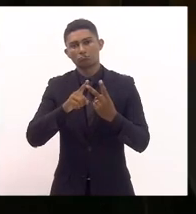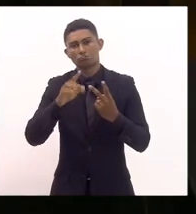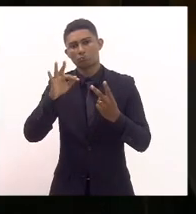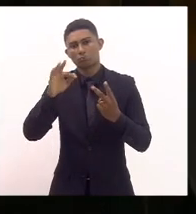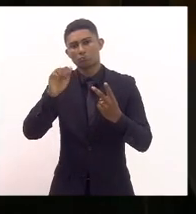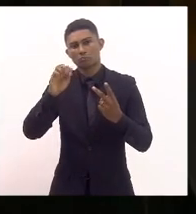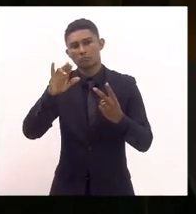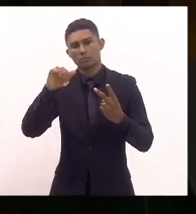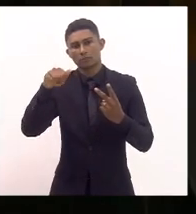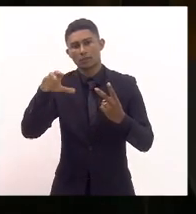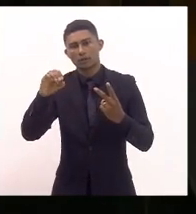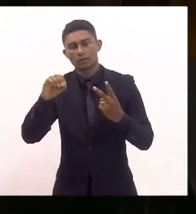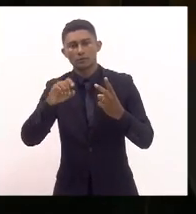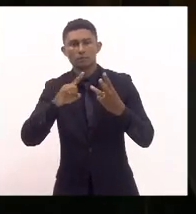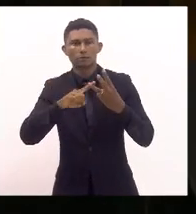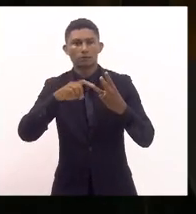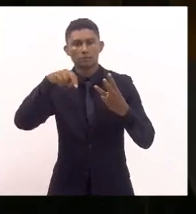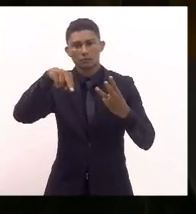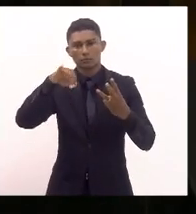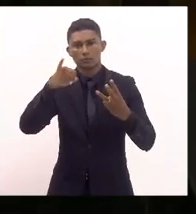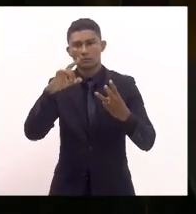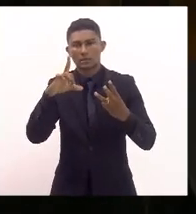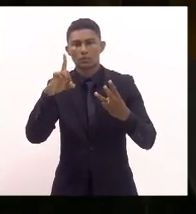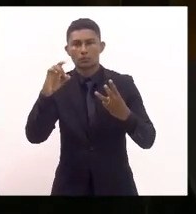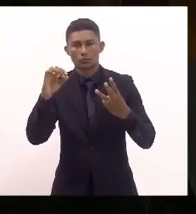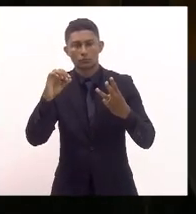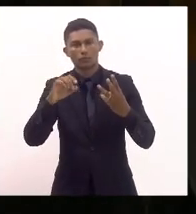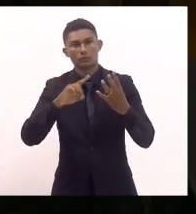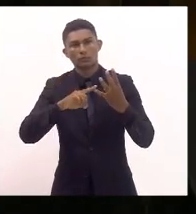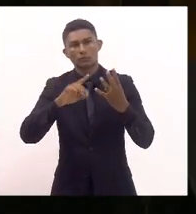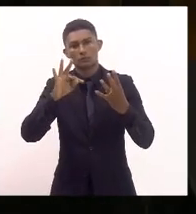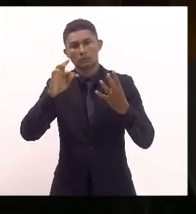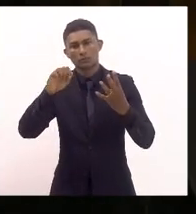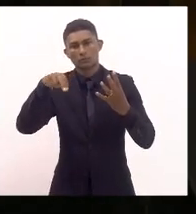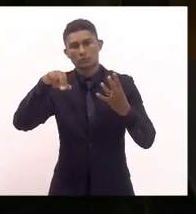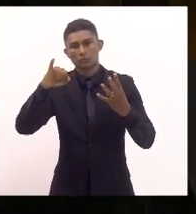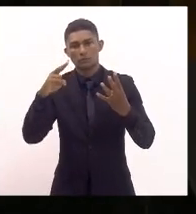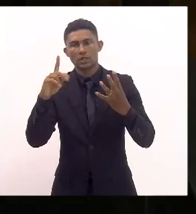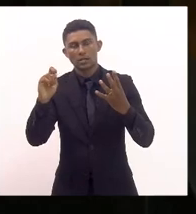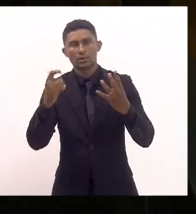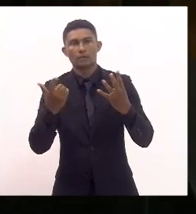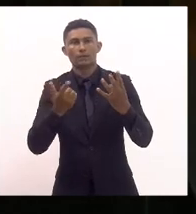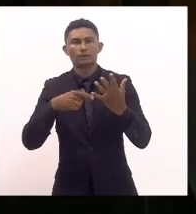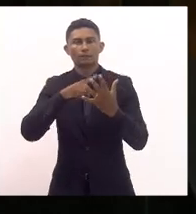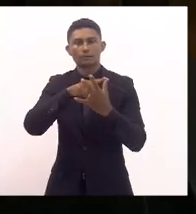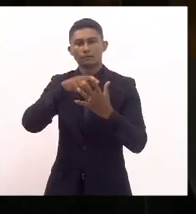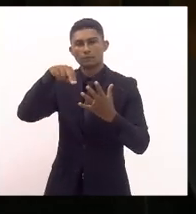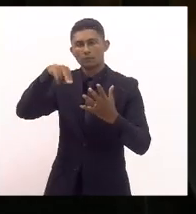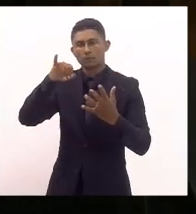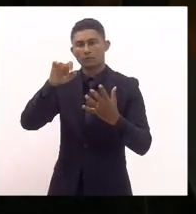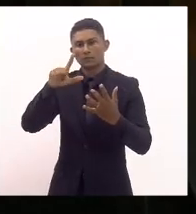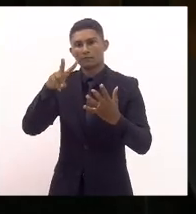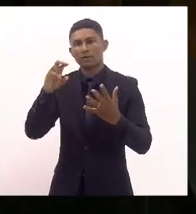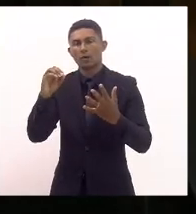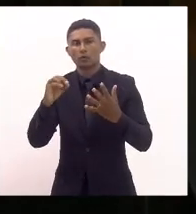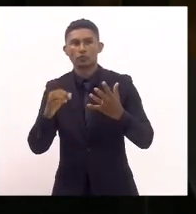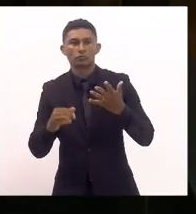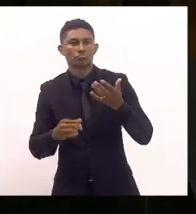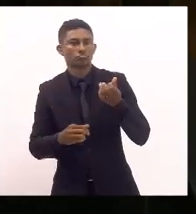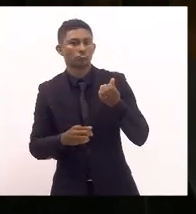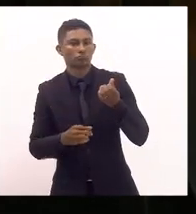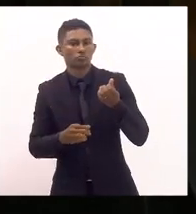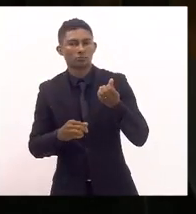Fabiano cleidinho Nilda taninha O Nivaldo eu e